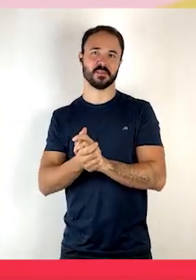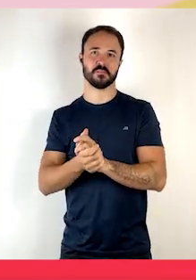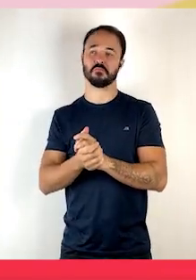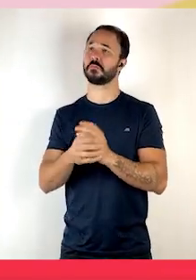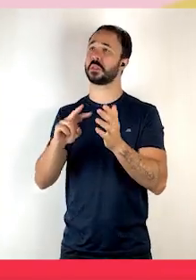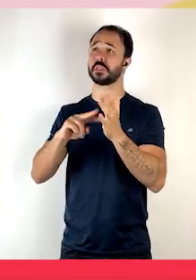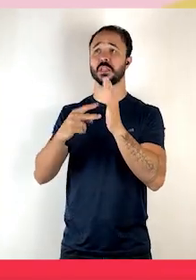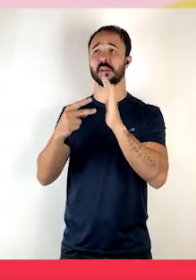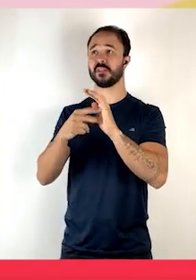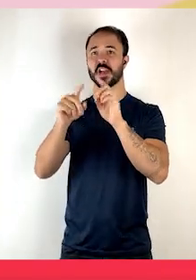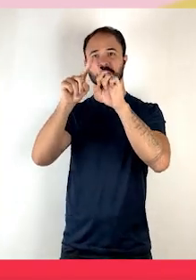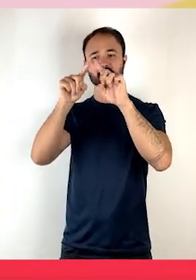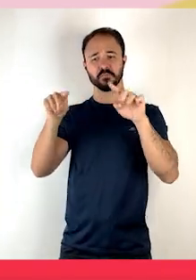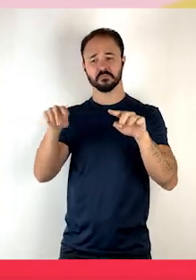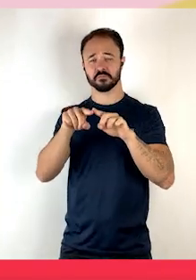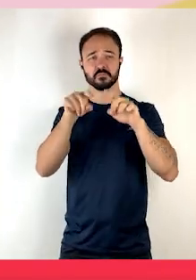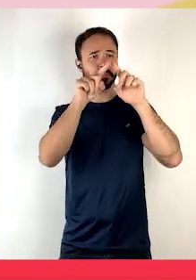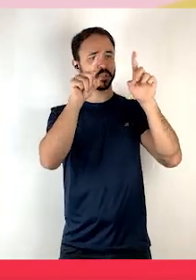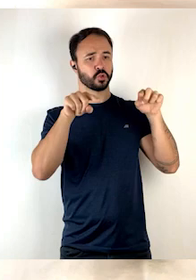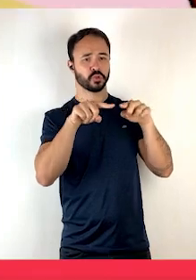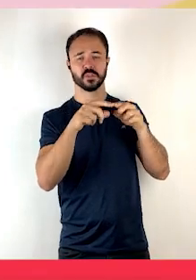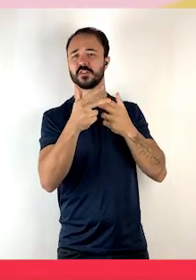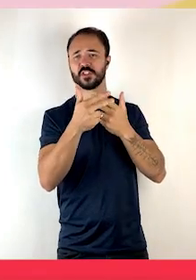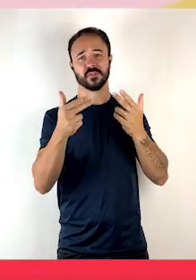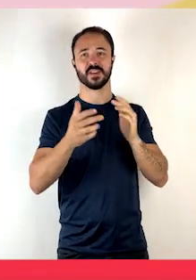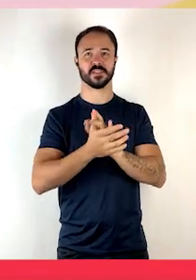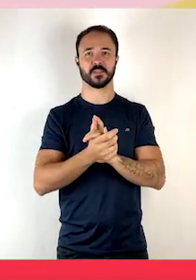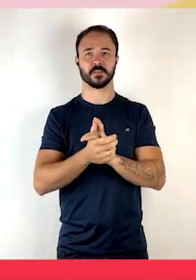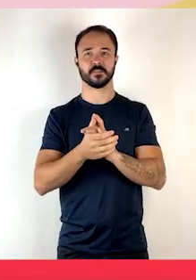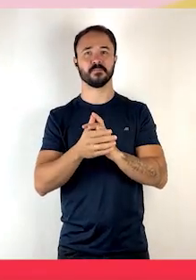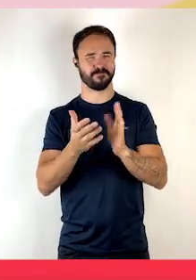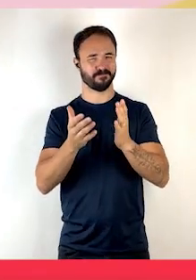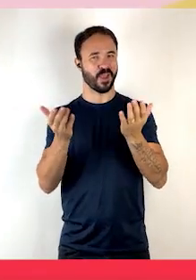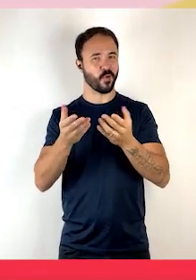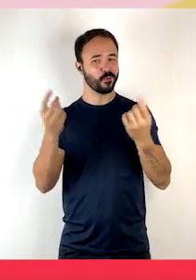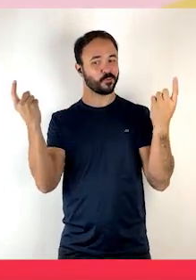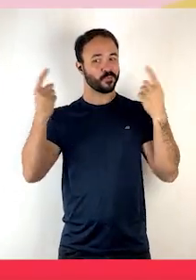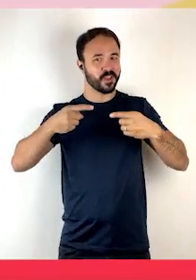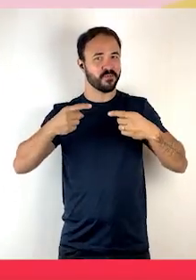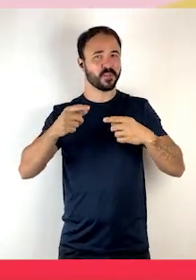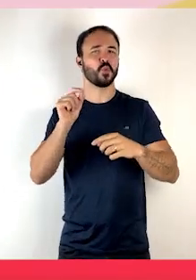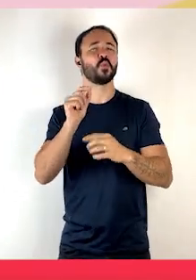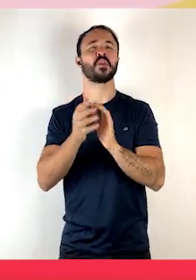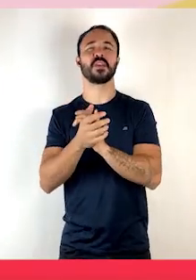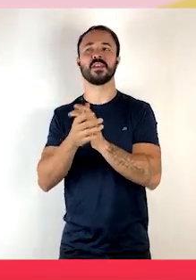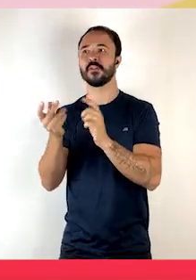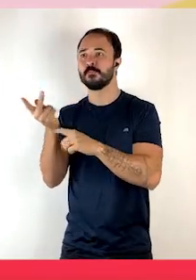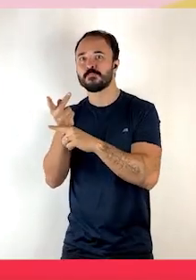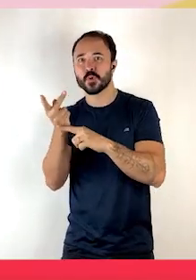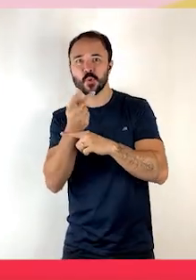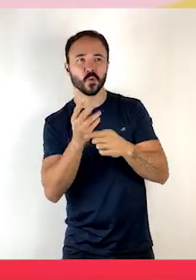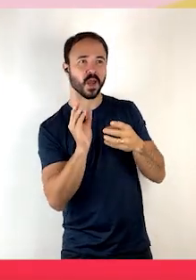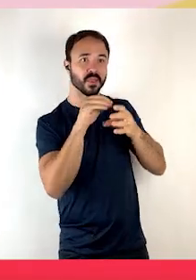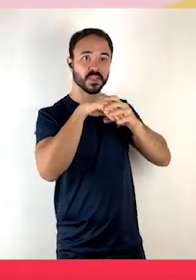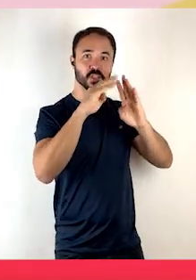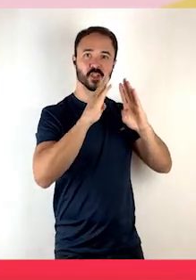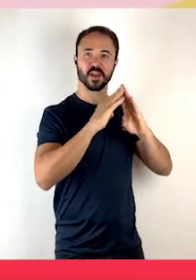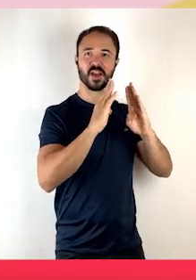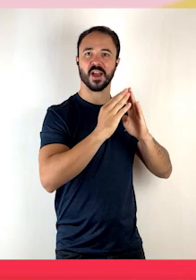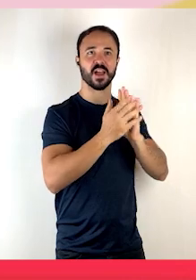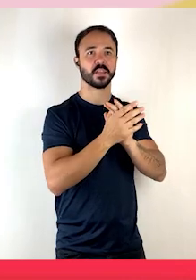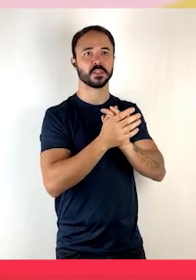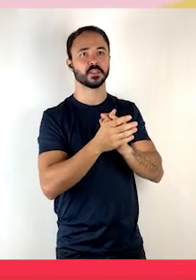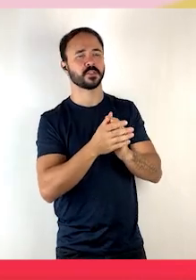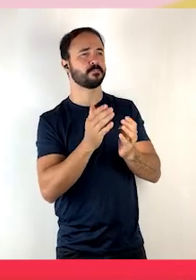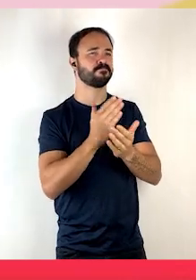que representam formas geométricas. O meu desafio hoje para você é procurar aí na sua casa